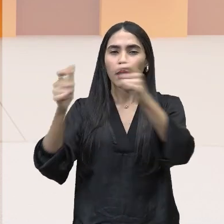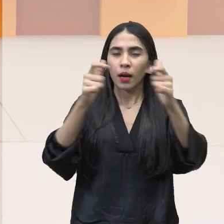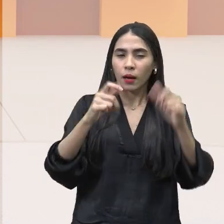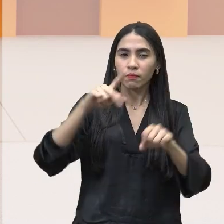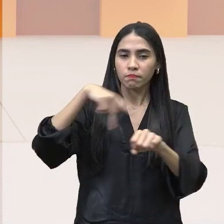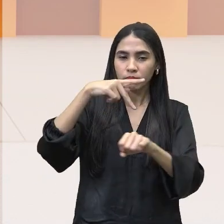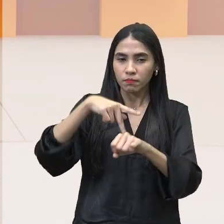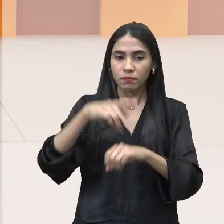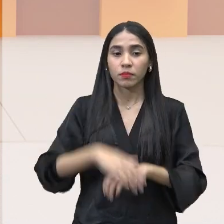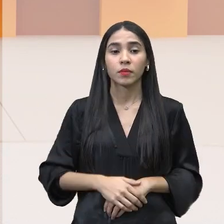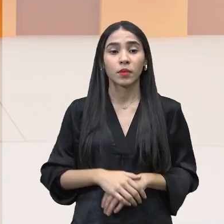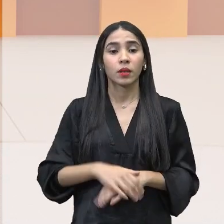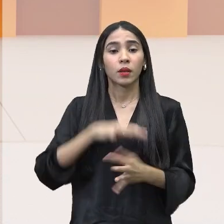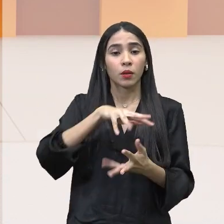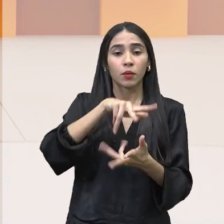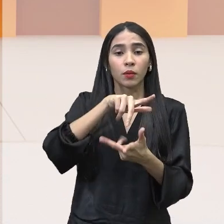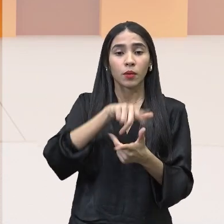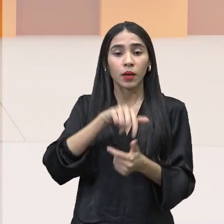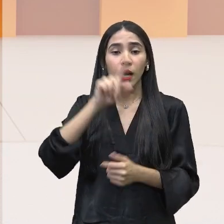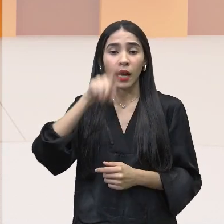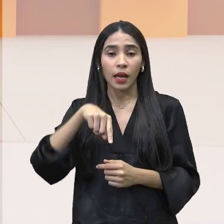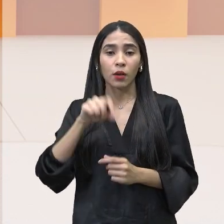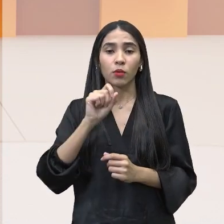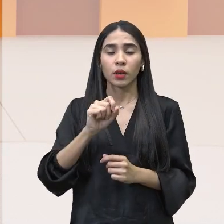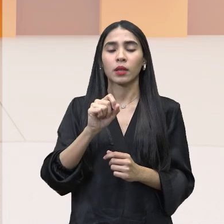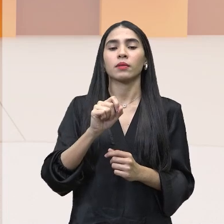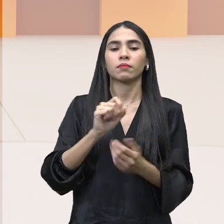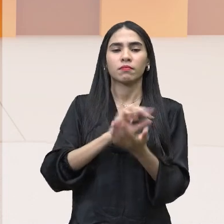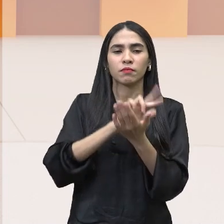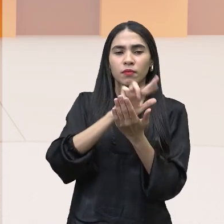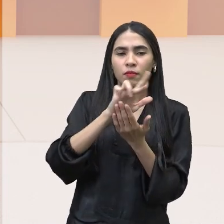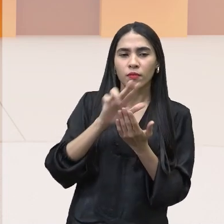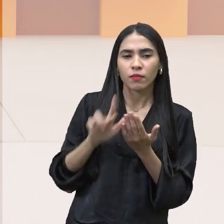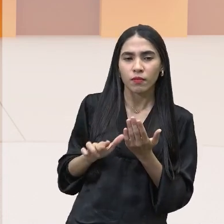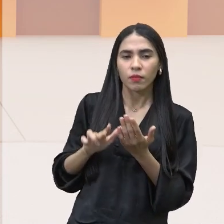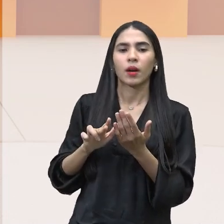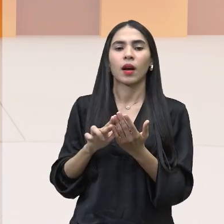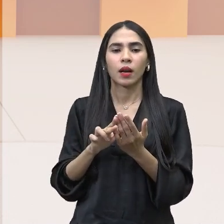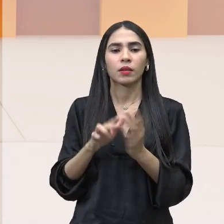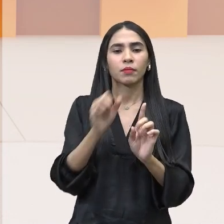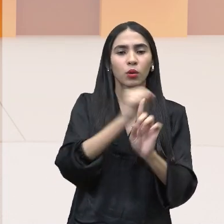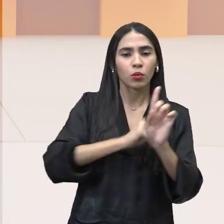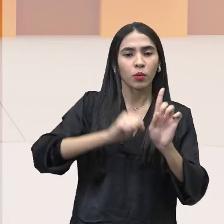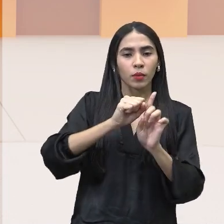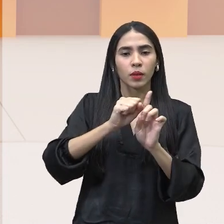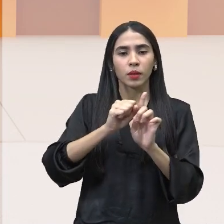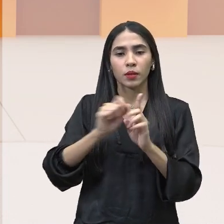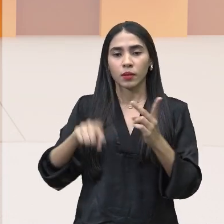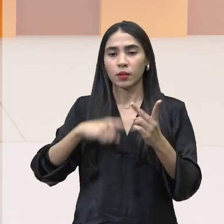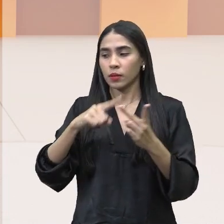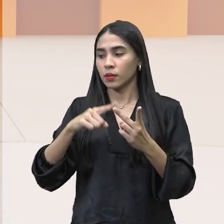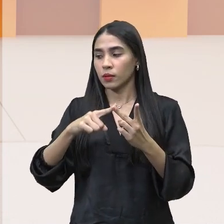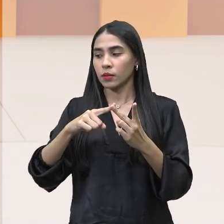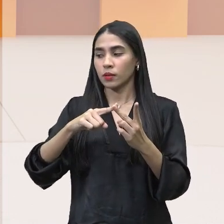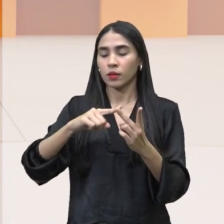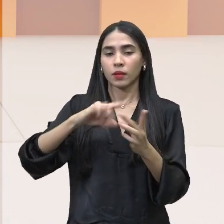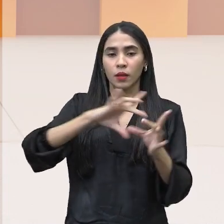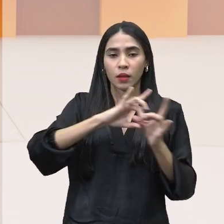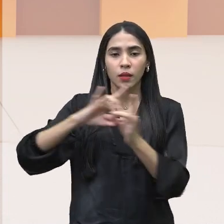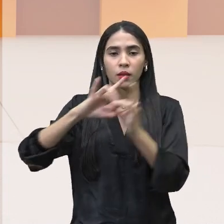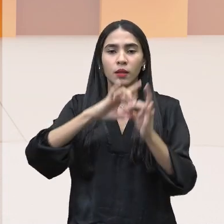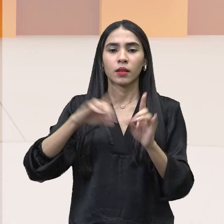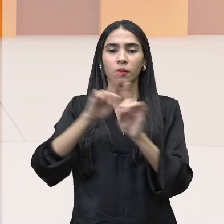mundo. Então, a globalização é um fenômeno de múltiplas dimensões. Ele engloba aí a economia, o social,